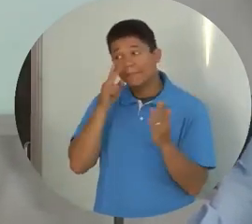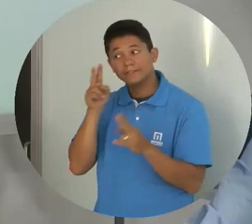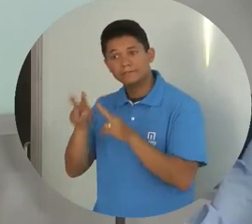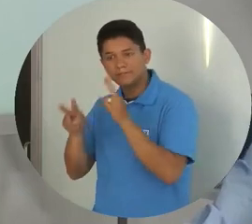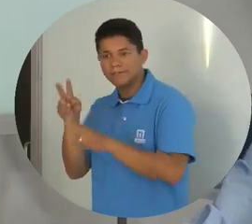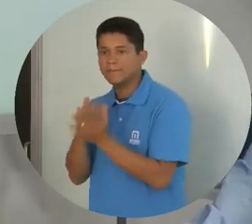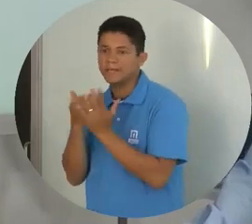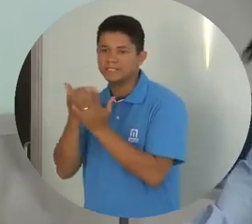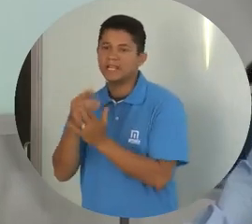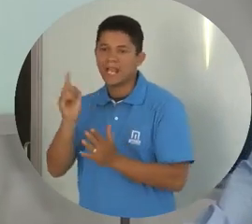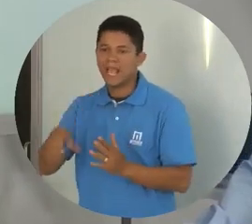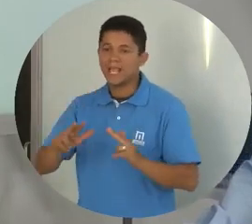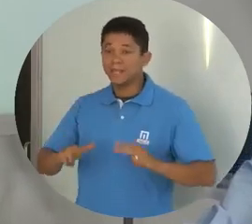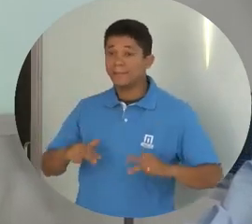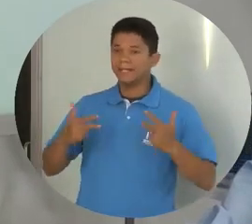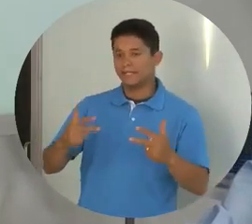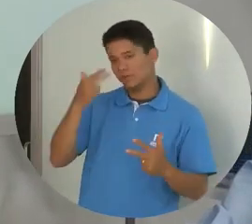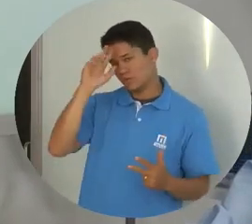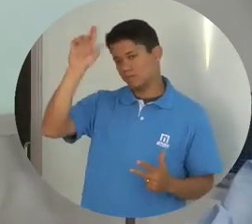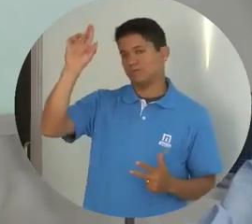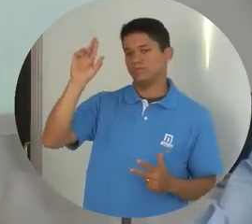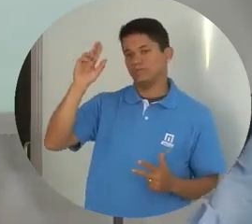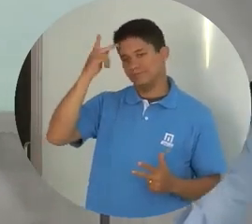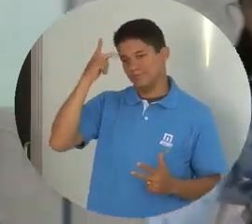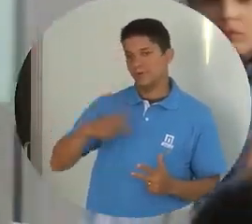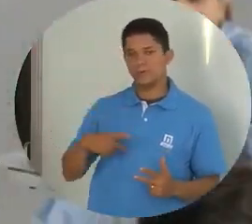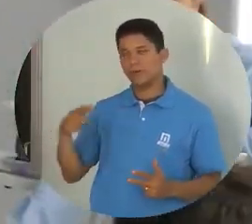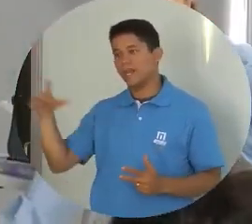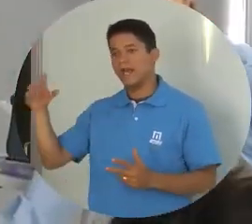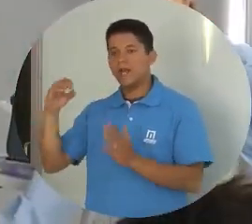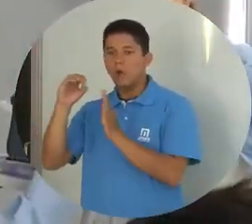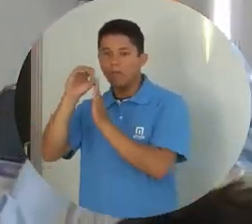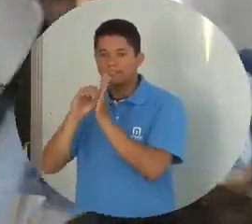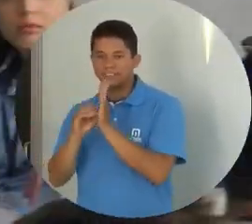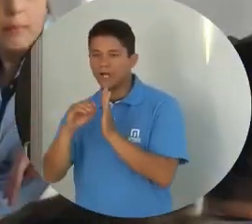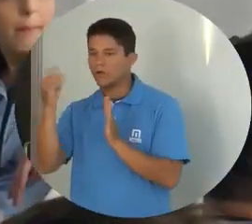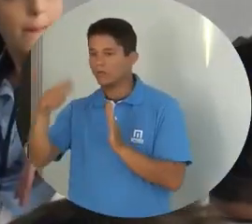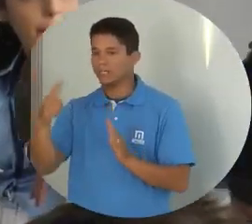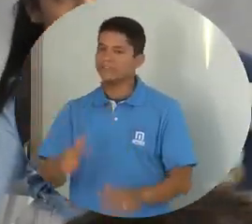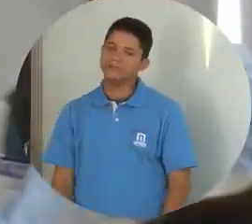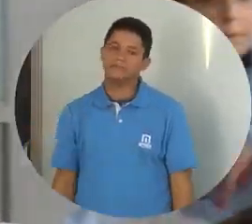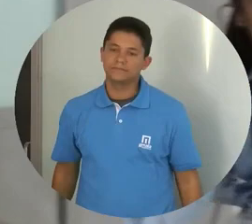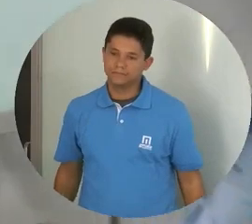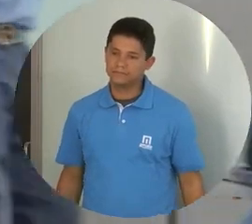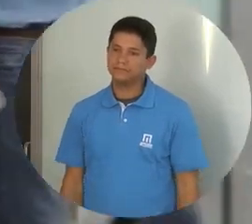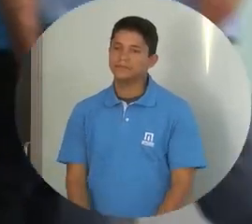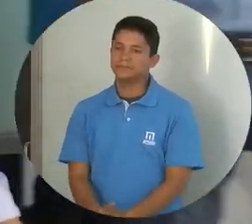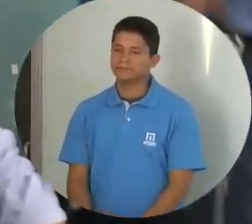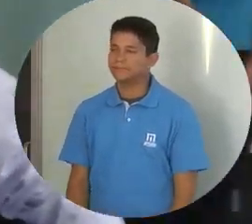empreendedor. Ainda não está vindo oficialmente, não. Não, interessante. Obrigado, Marcelo. Tchau.